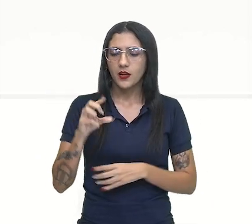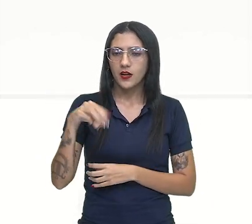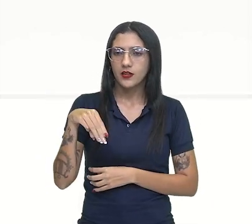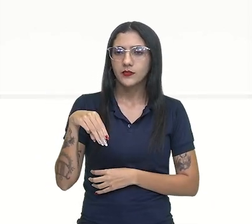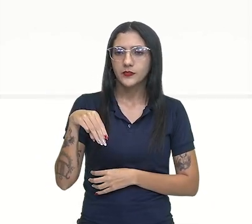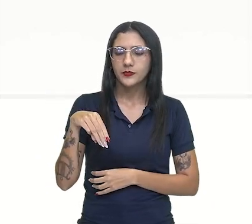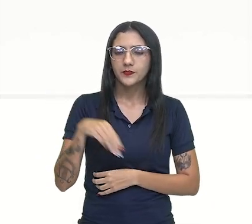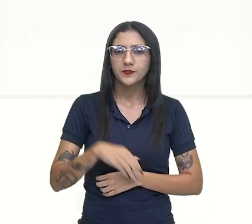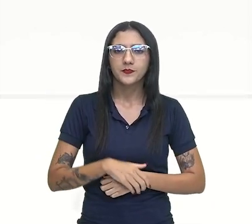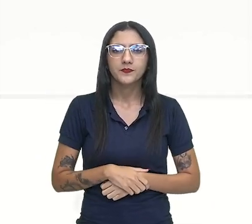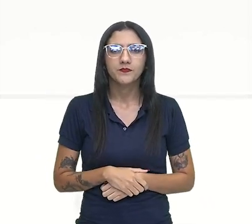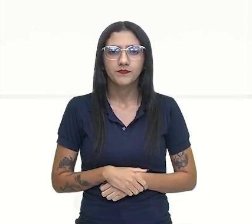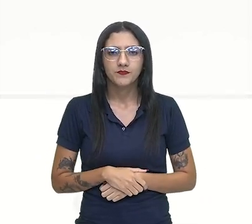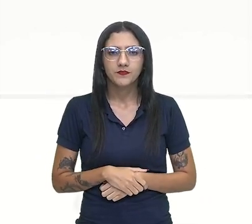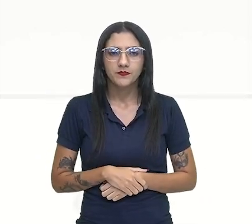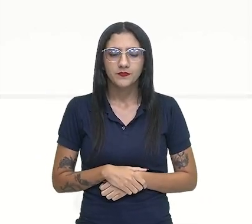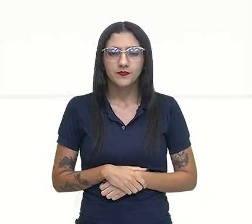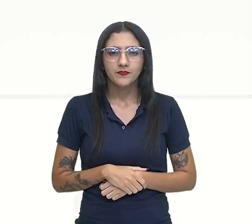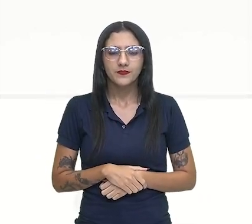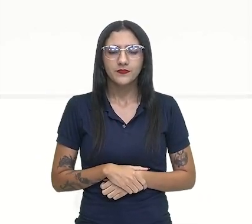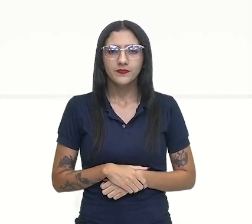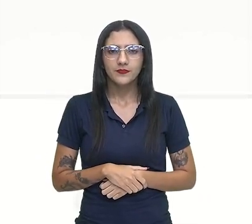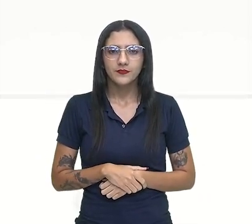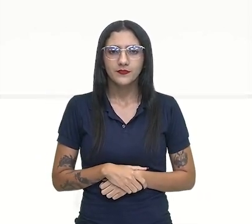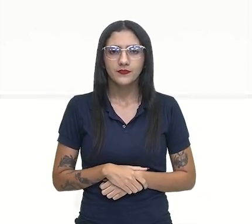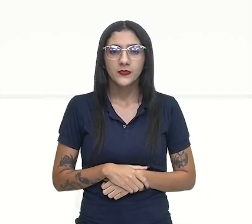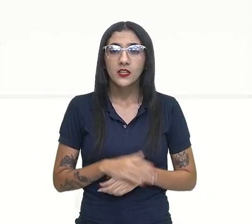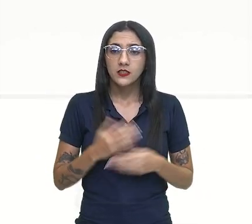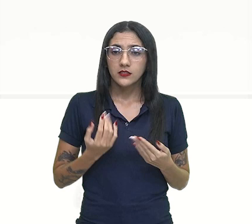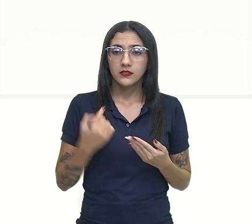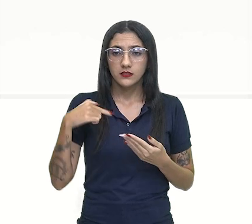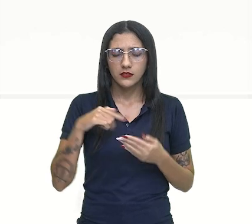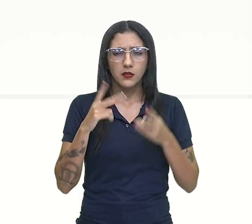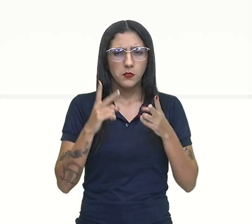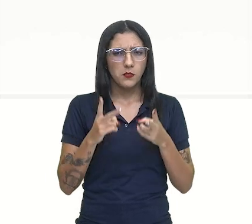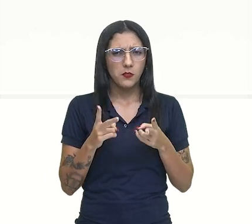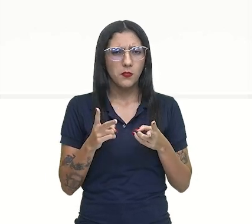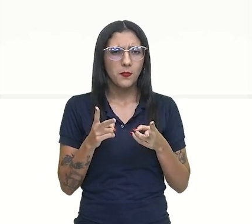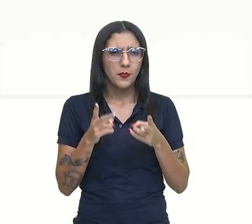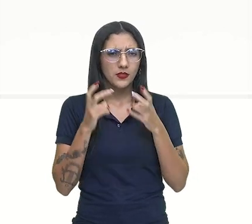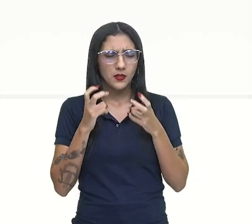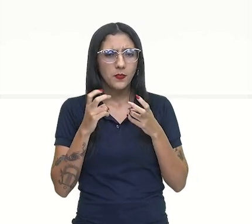tá? E assim por diante. Então, observem que